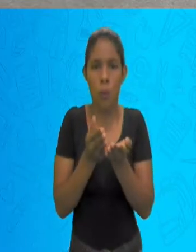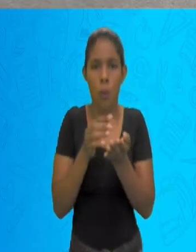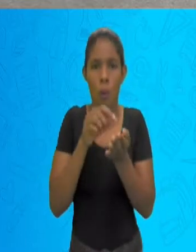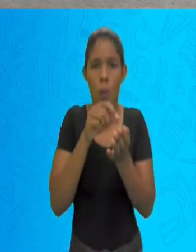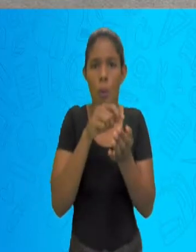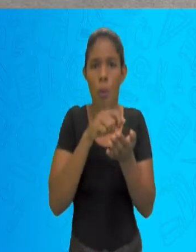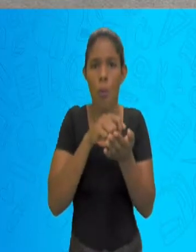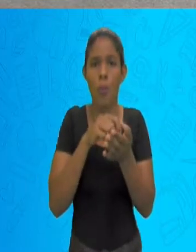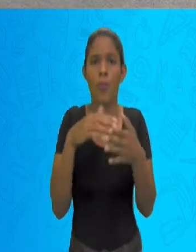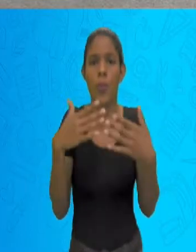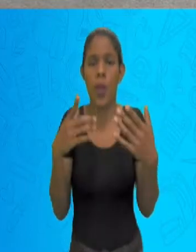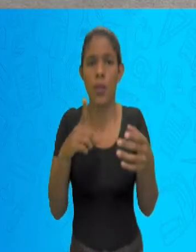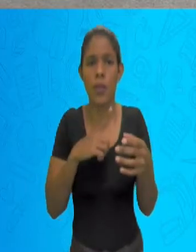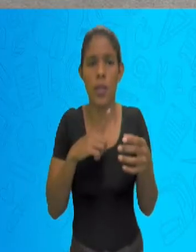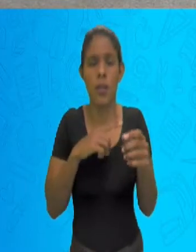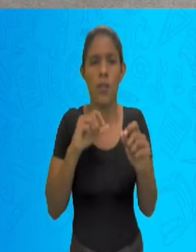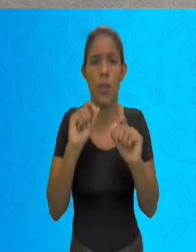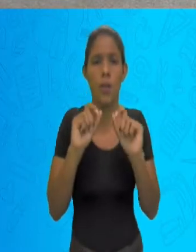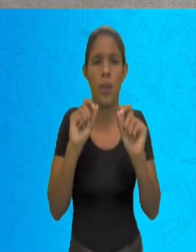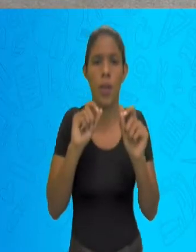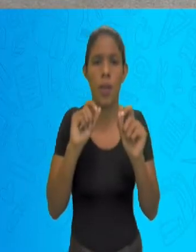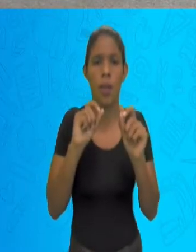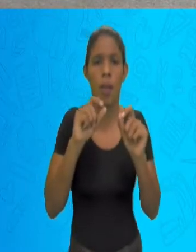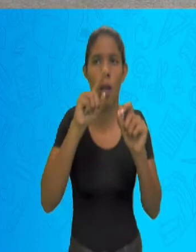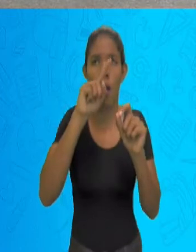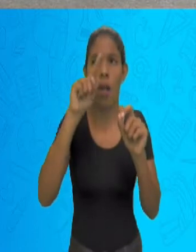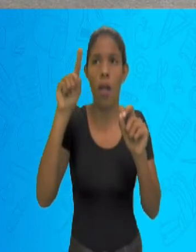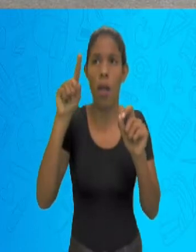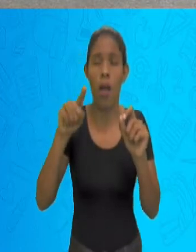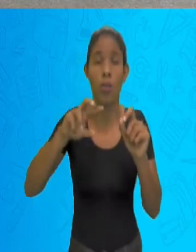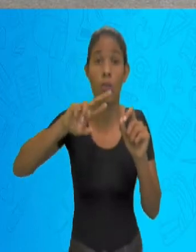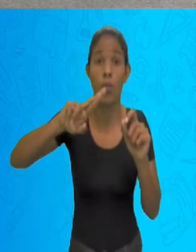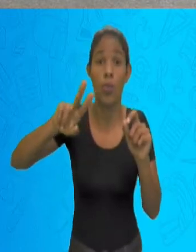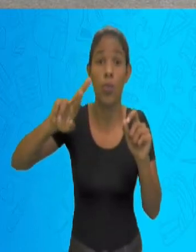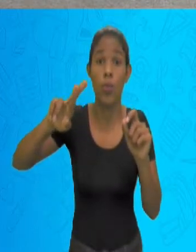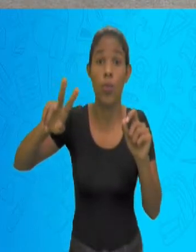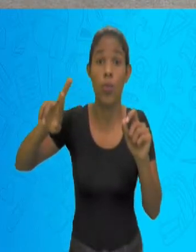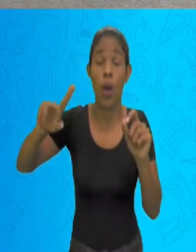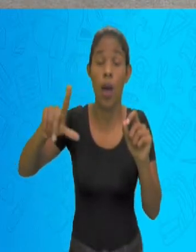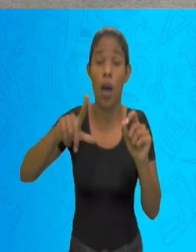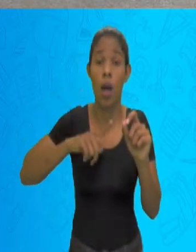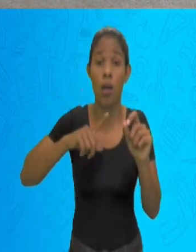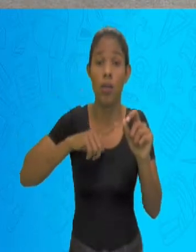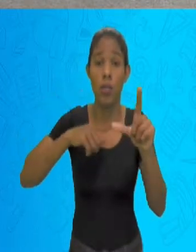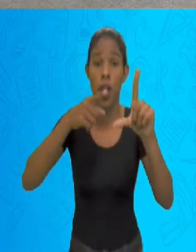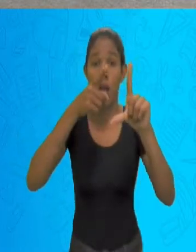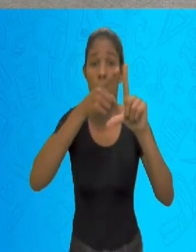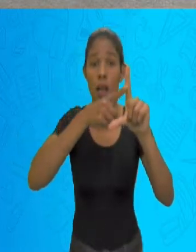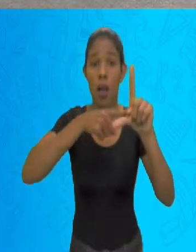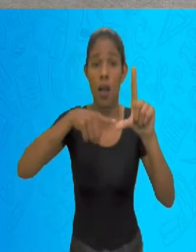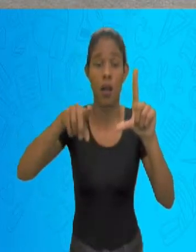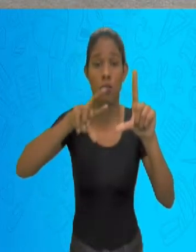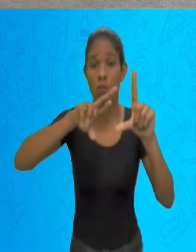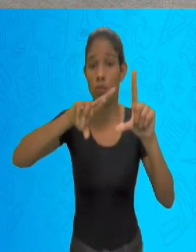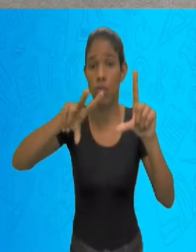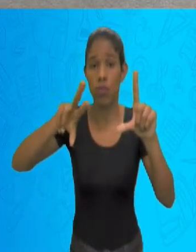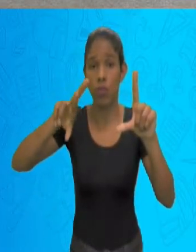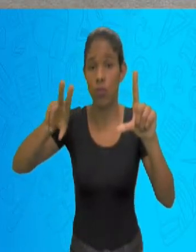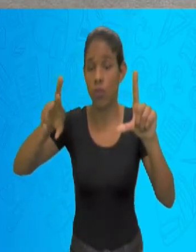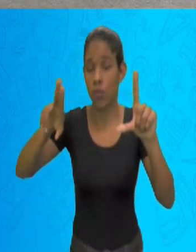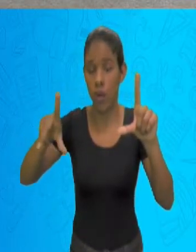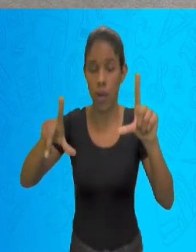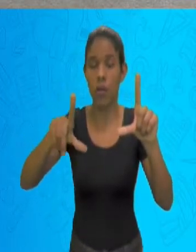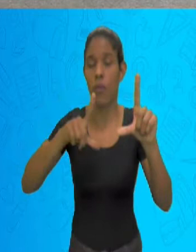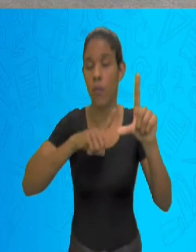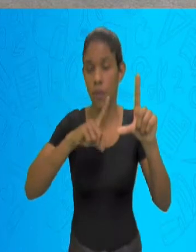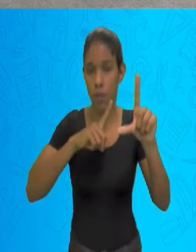ter muitos lados ou ângulos. Então, essa figura aqui possui muitos lados, essa figura